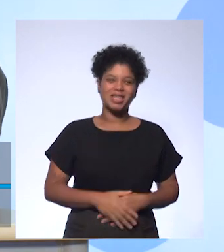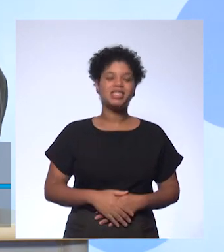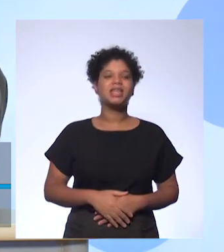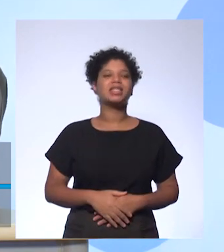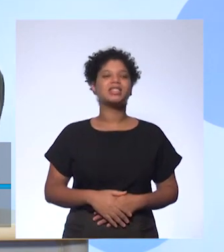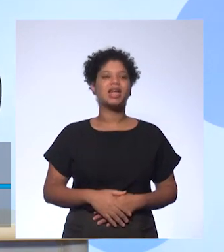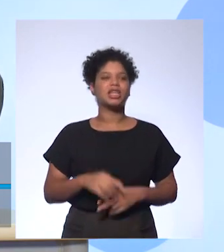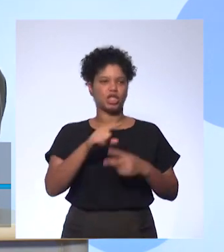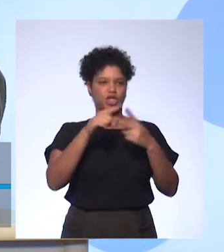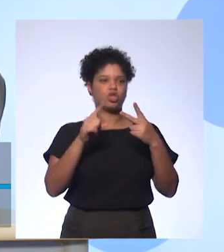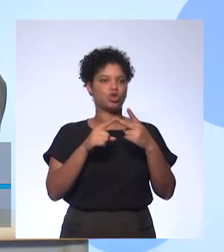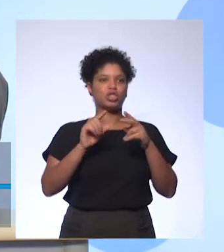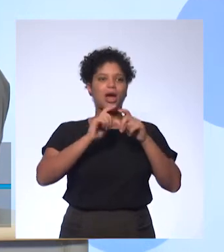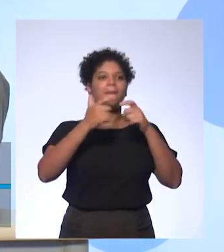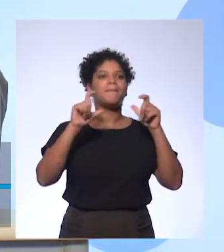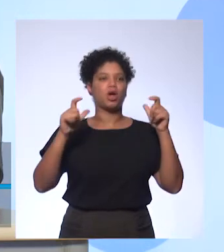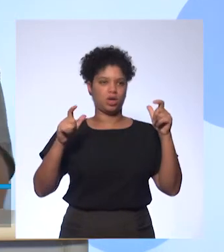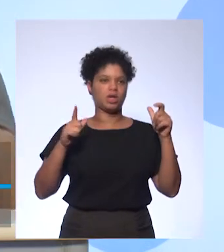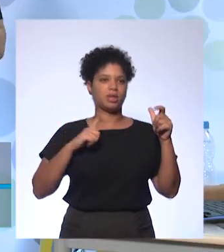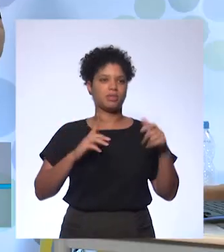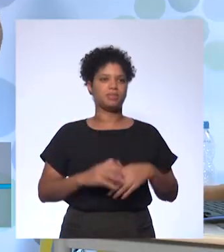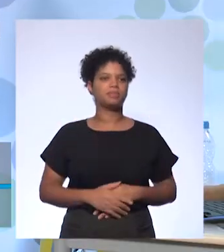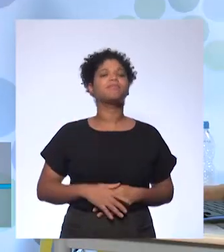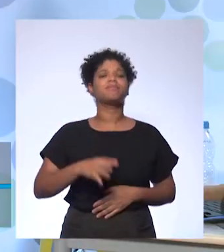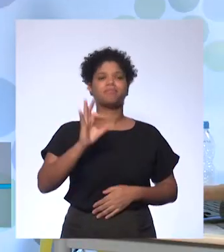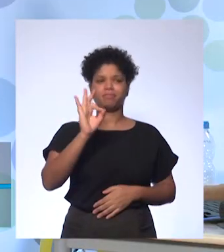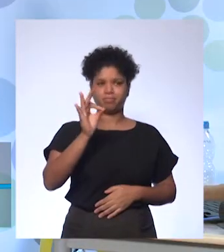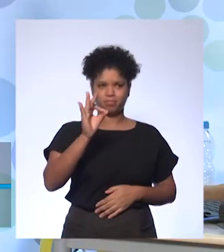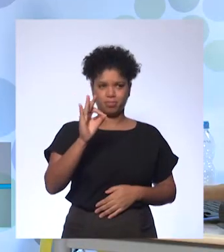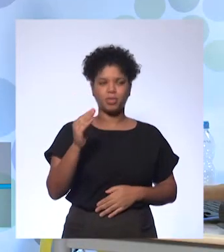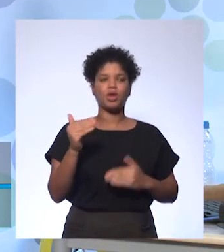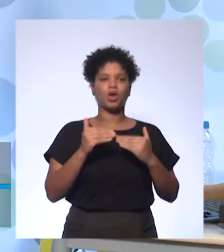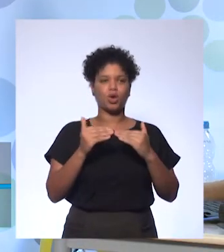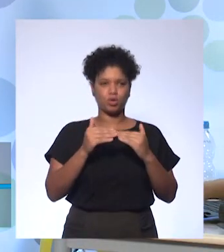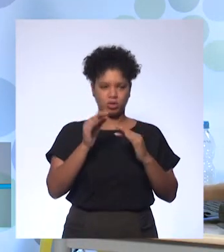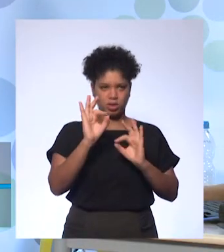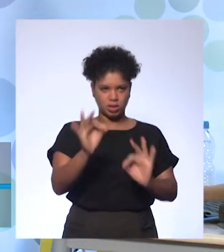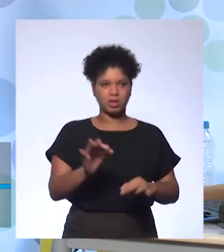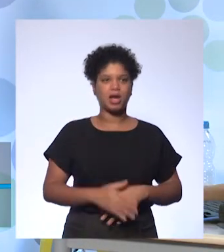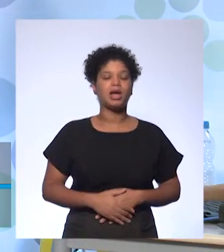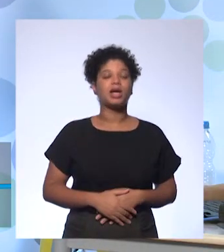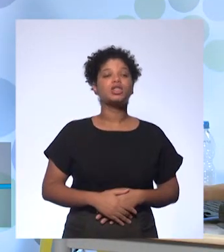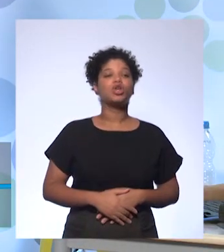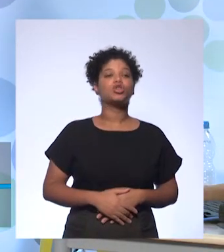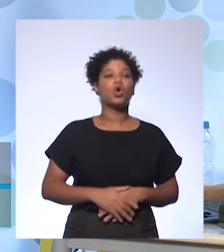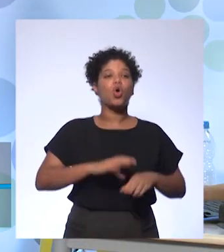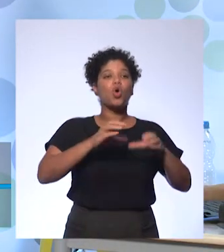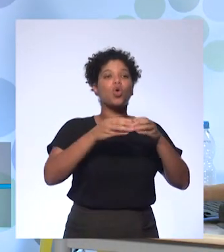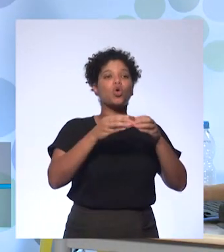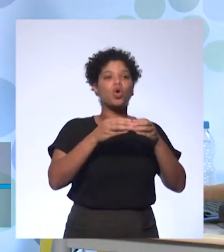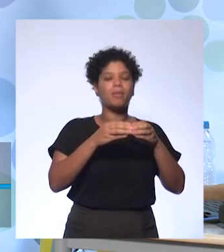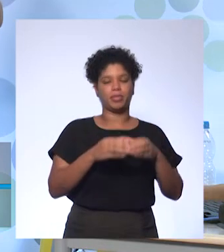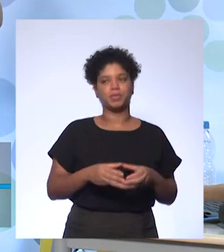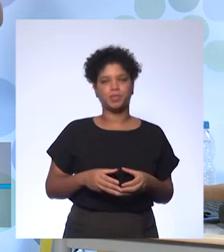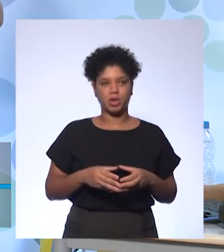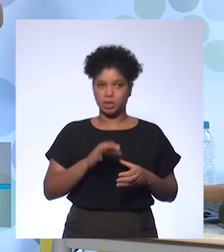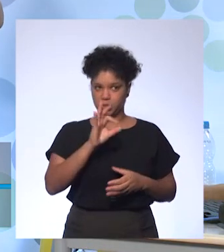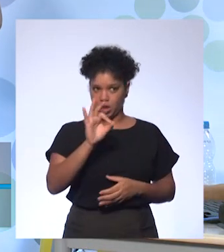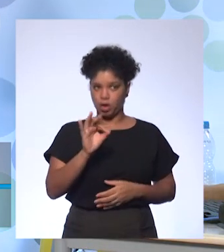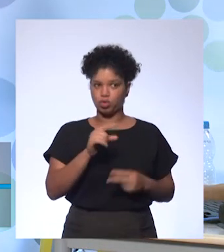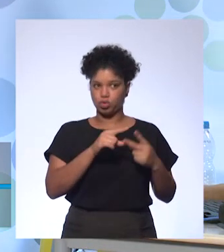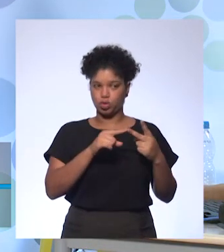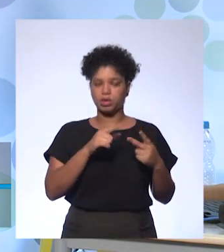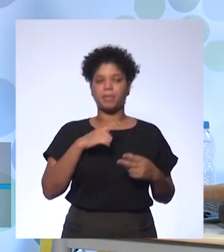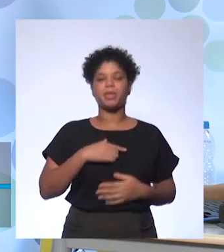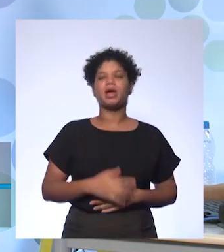Exoesqueleto e ecdise. Ficou nessa parte. Então, é exatamente isso, né? Então, esses indivíduos, imagina a seguinte situação.